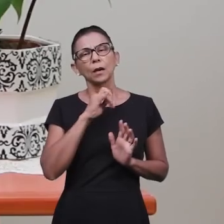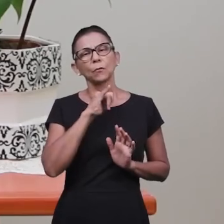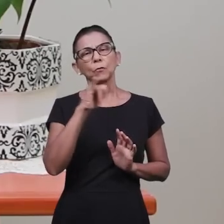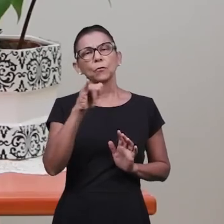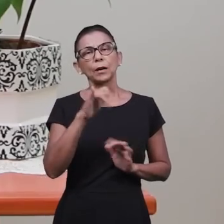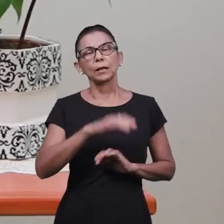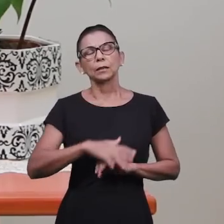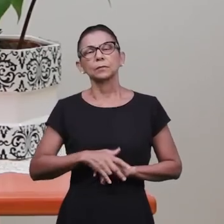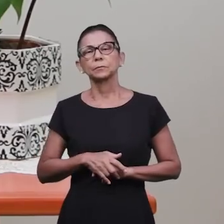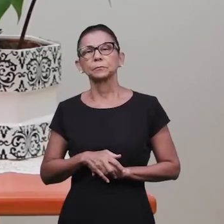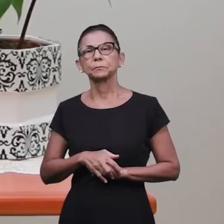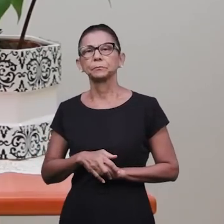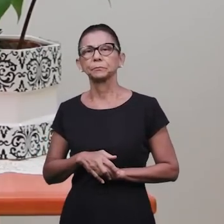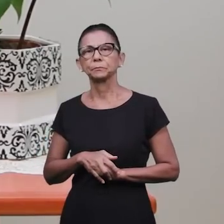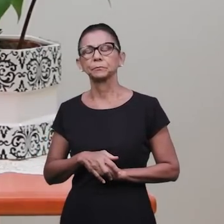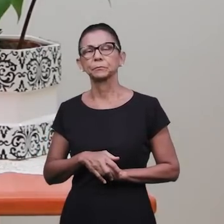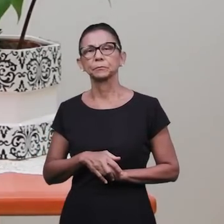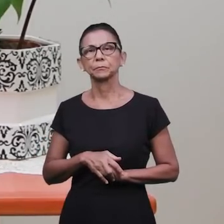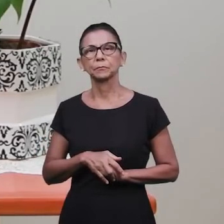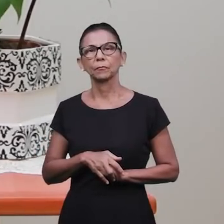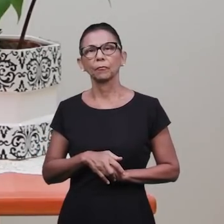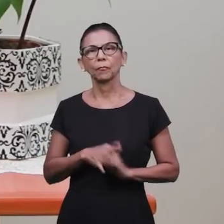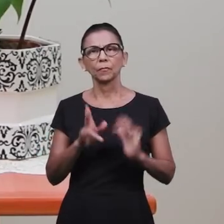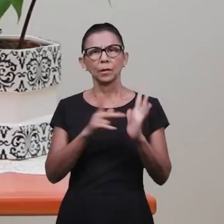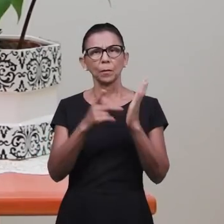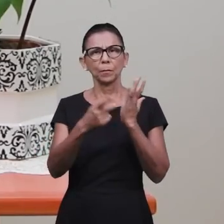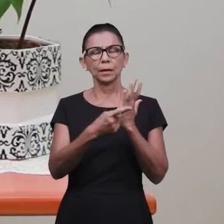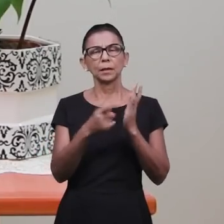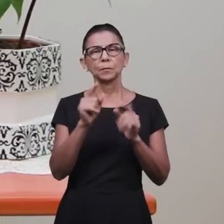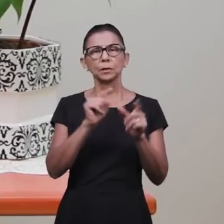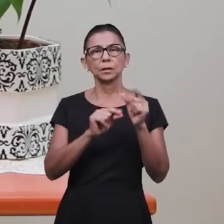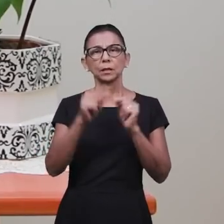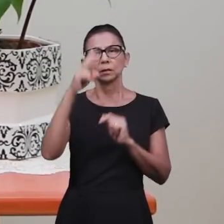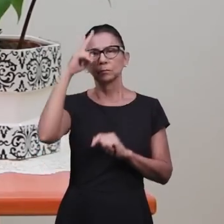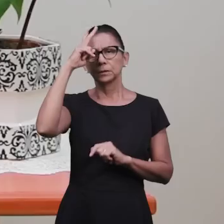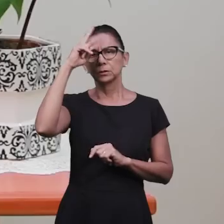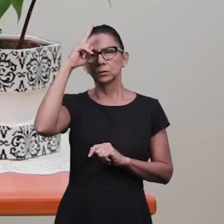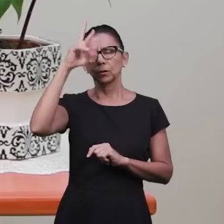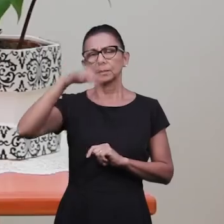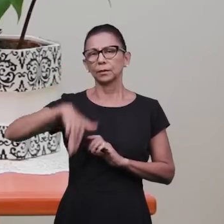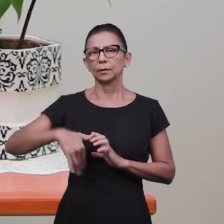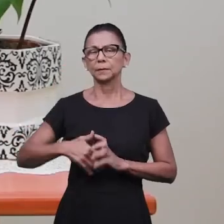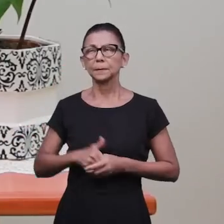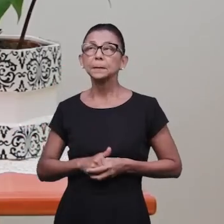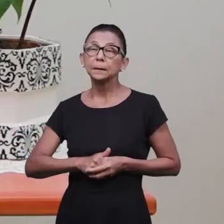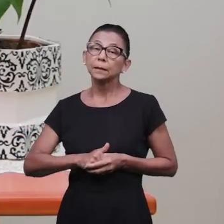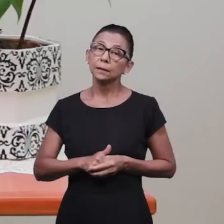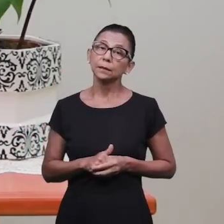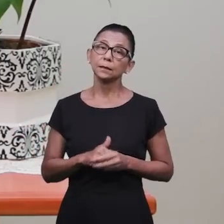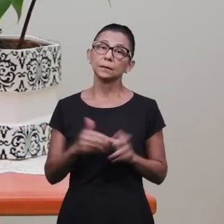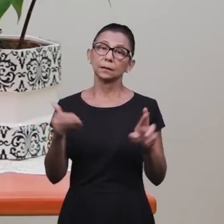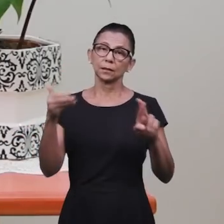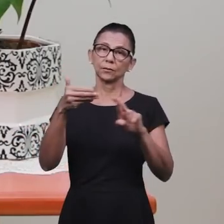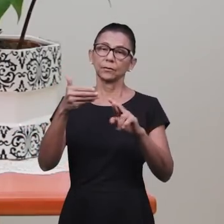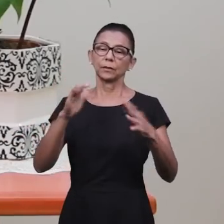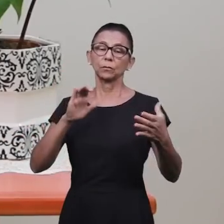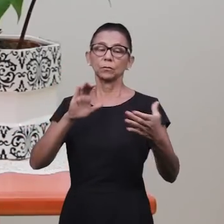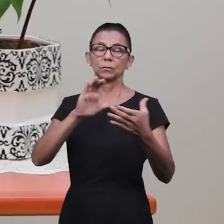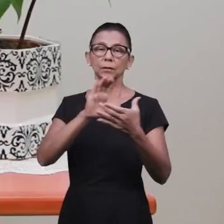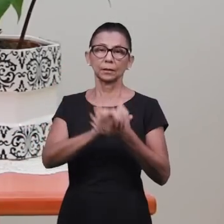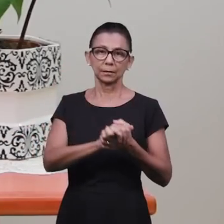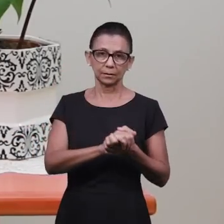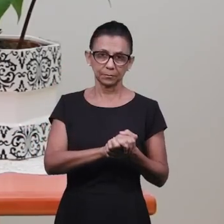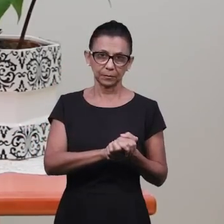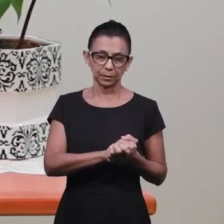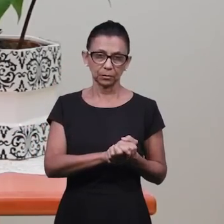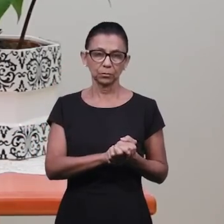10 virgens. Esta parábola, ela nos fala de um casamento que profeticamente